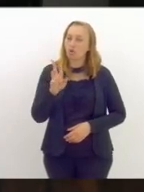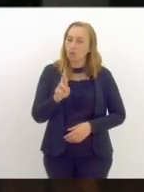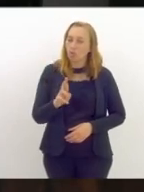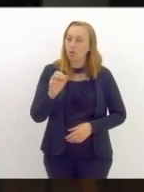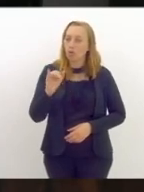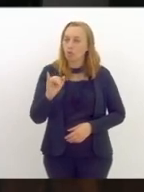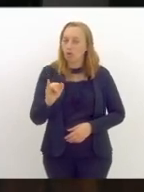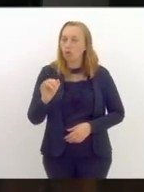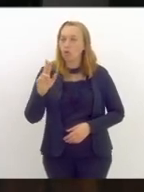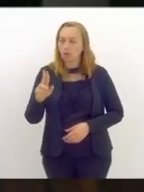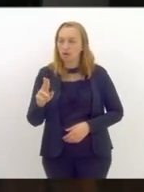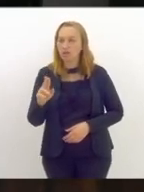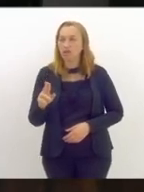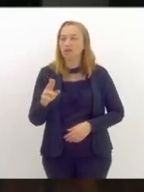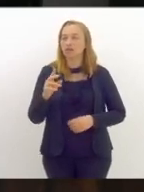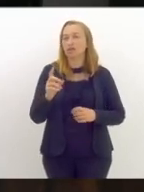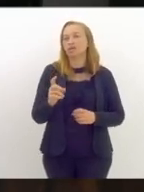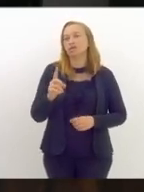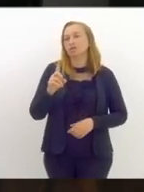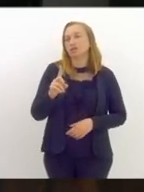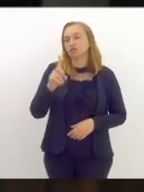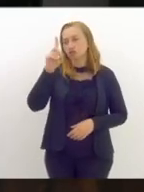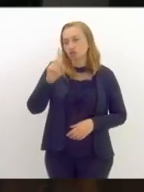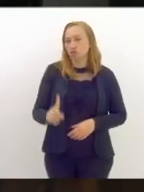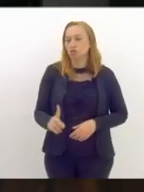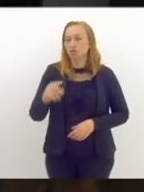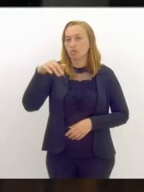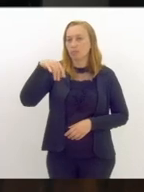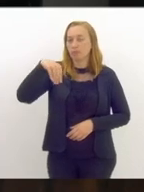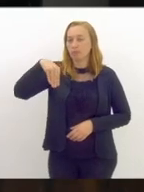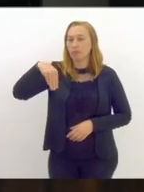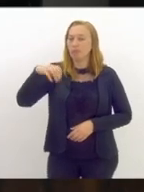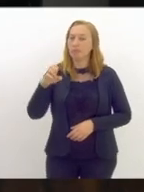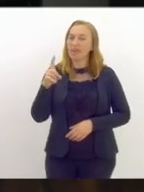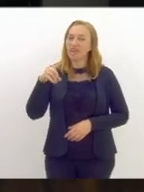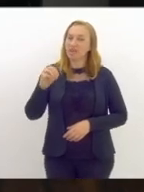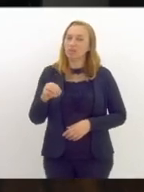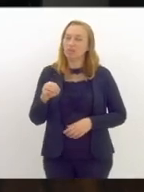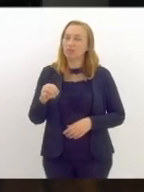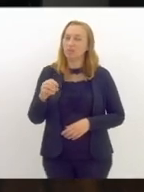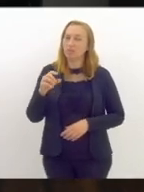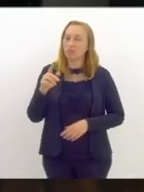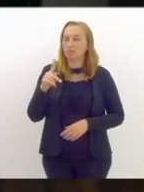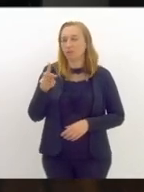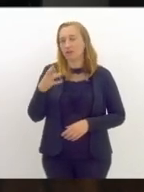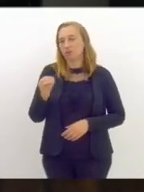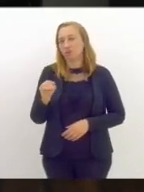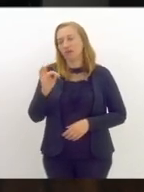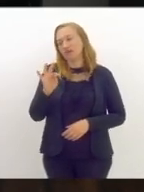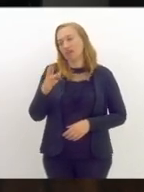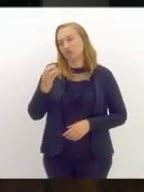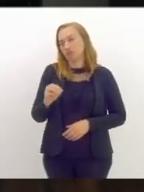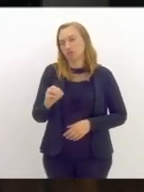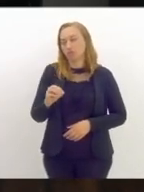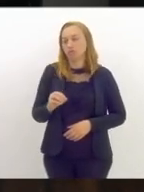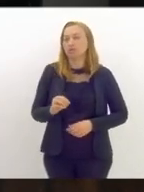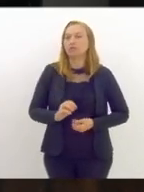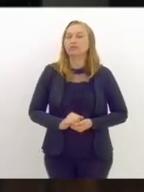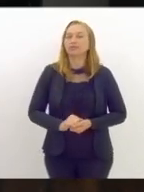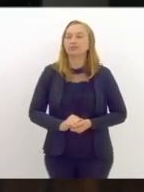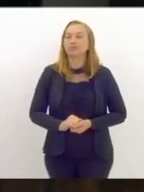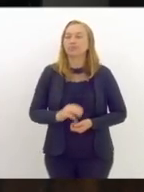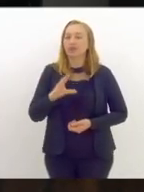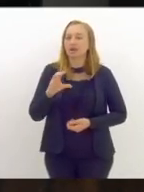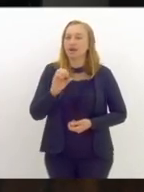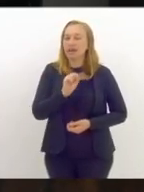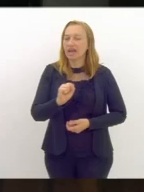Rui Figueiredo, diretor do médico do Pedro Ernesto, Cláudia Lage, da Coordenação Geral dos Centrais Regionais,